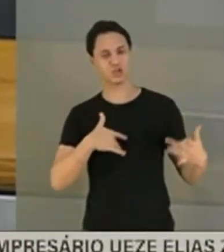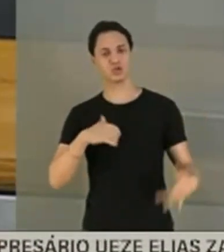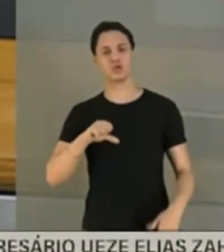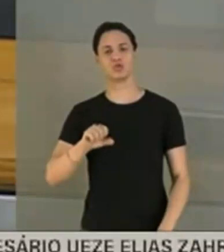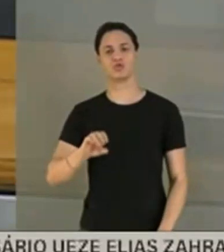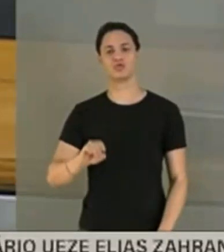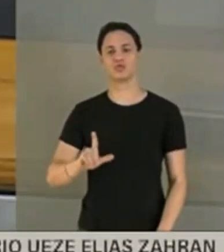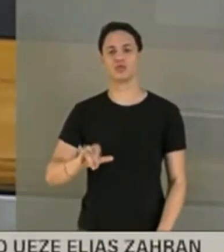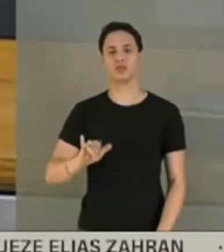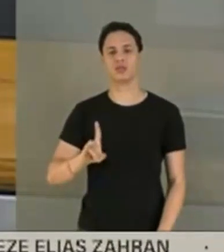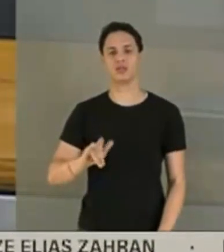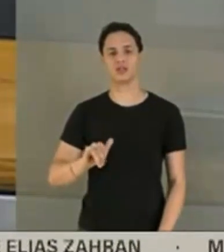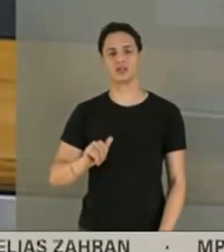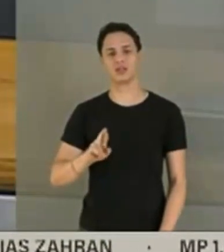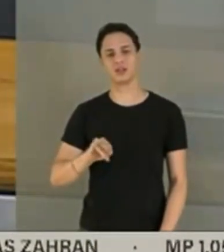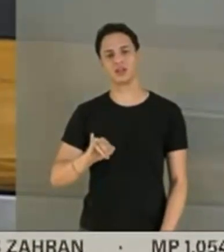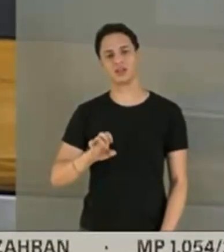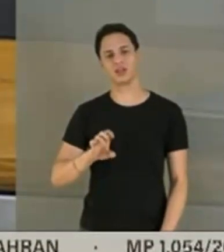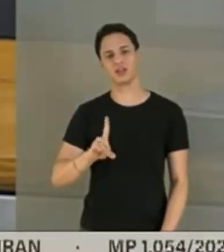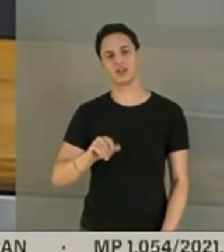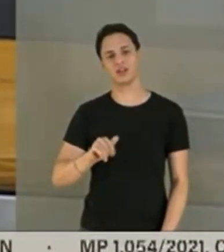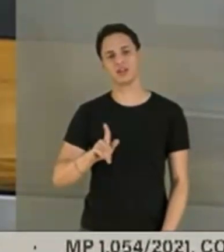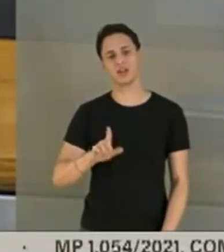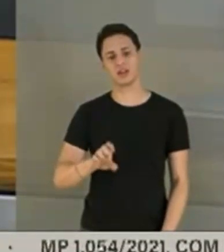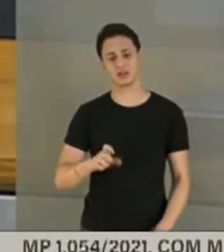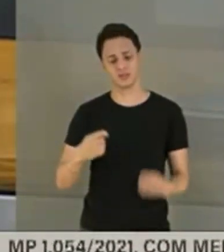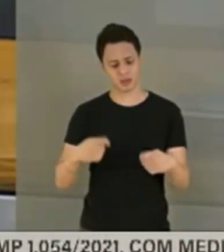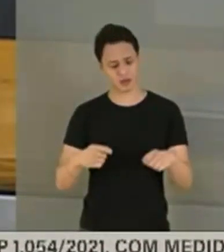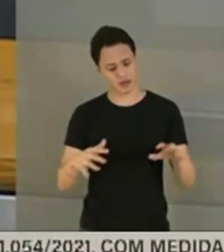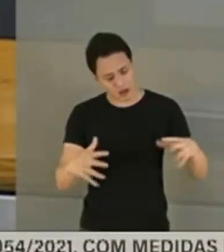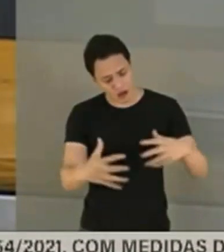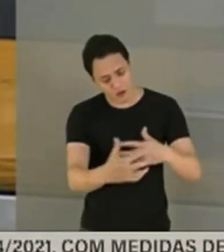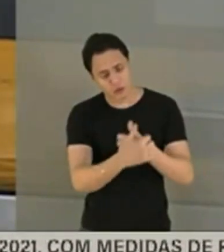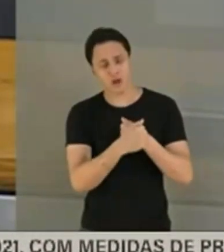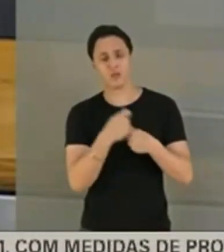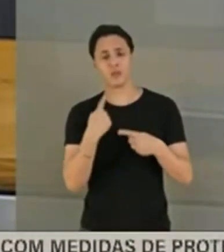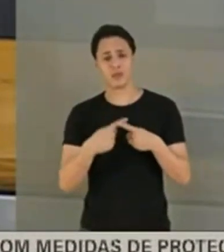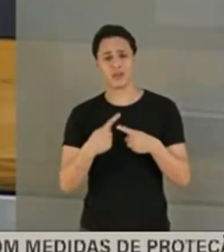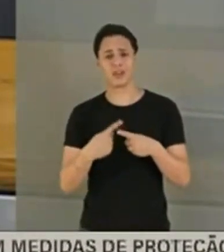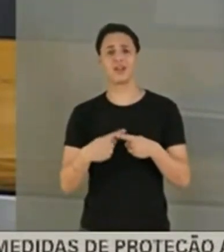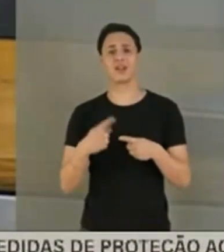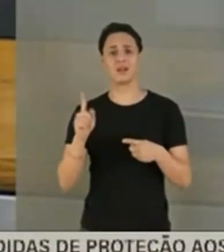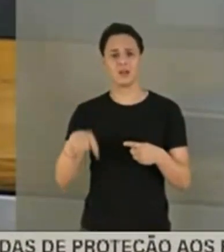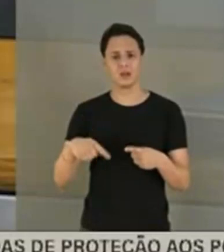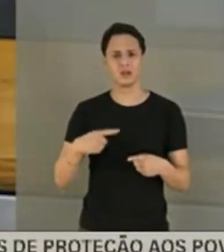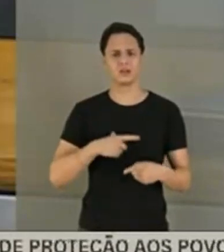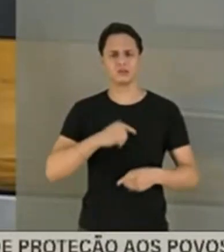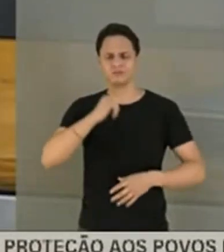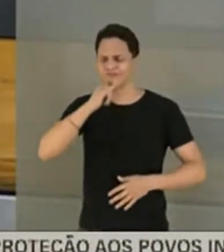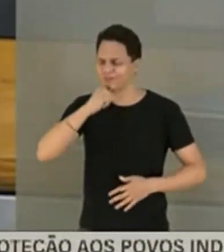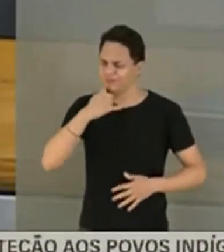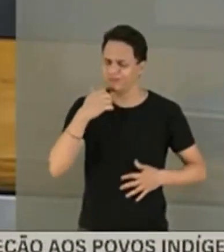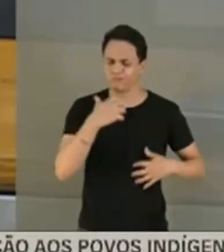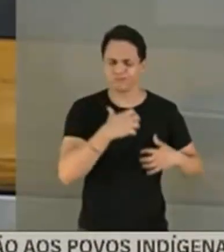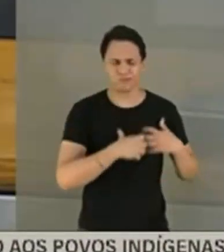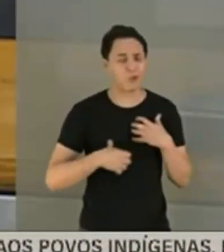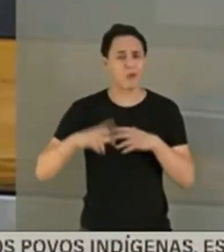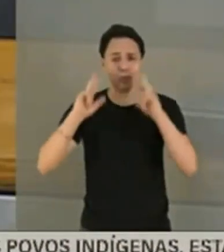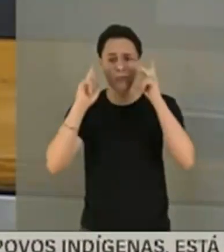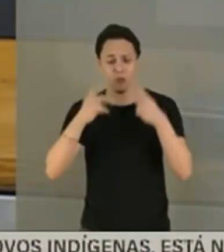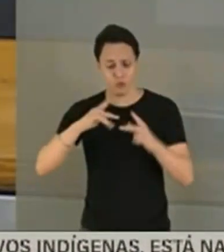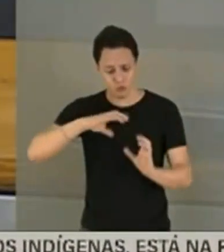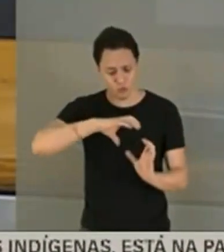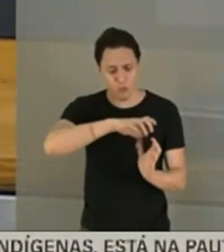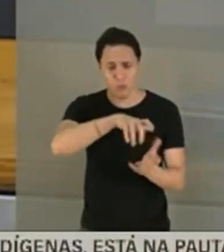deve ser acolhida, porque foi uma tragédia humana, uma provação global sem precedentes